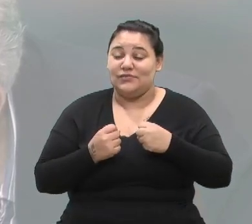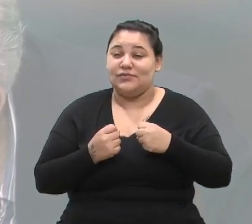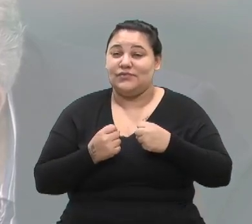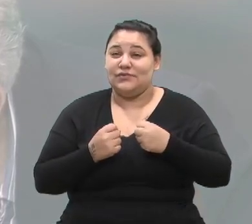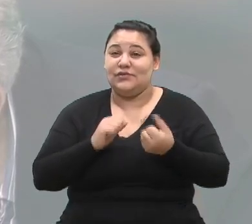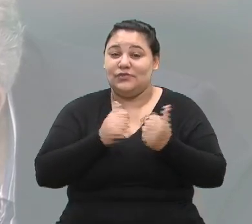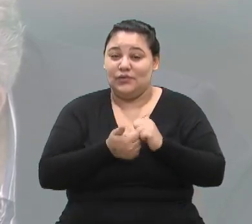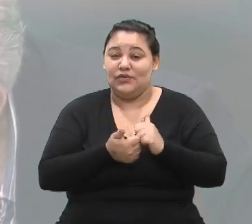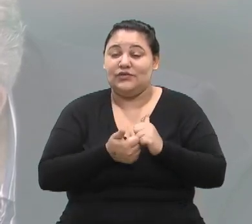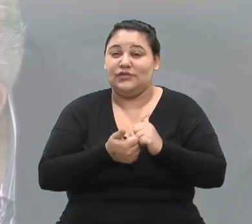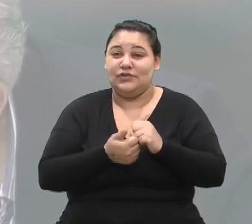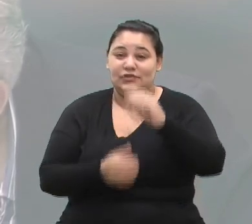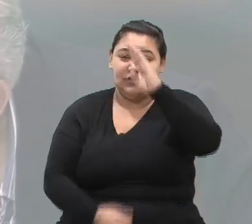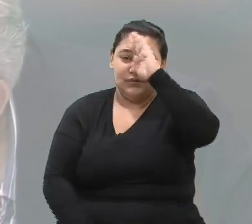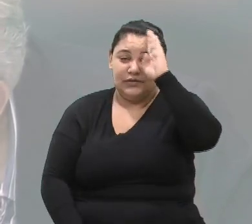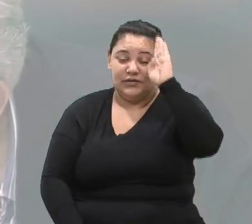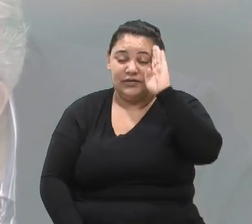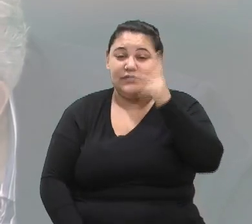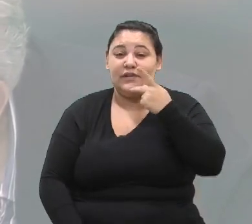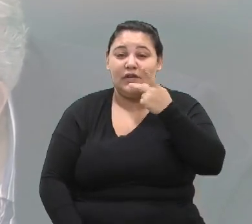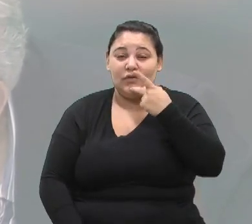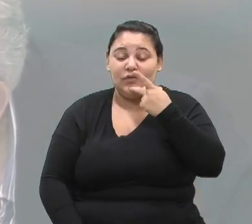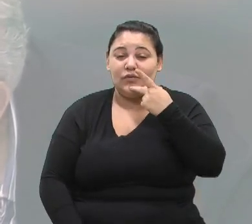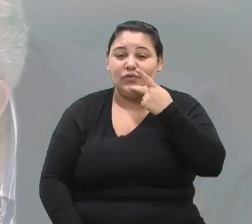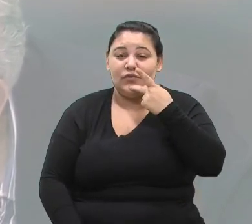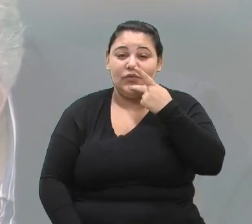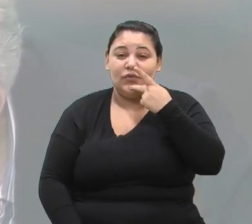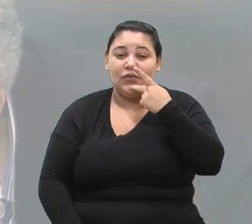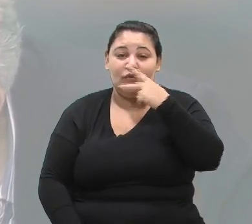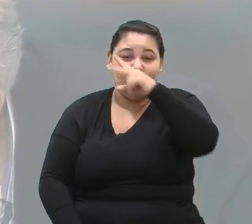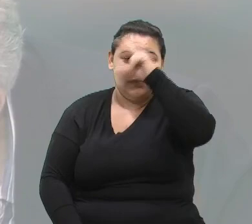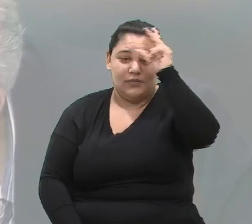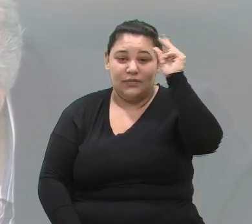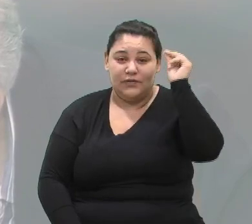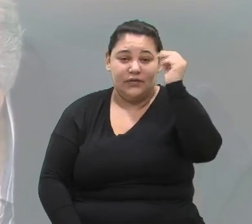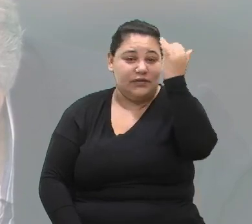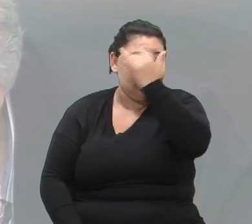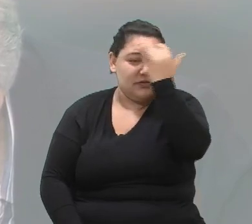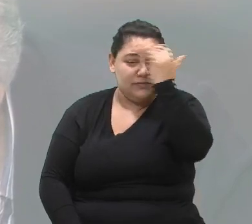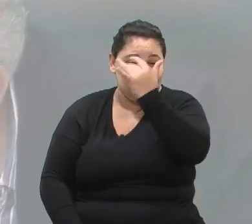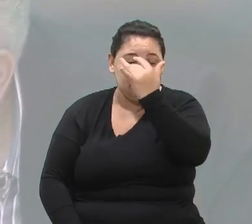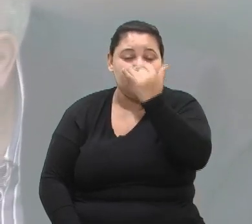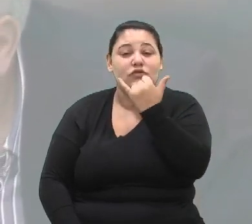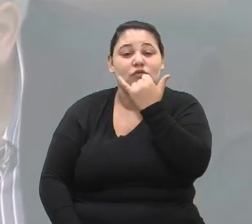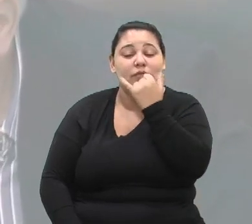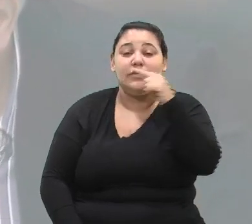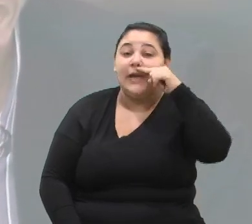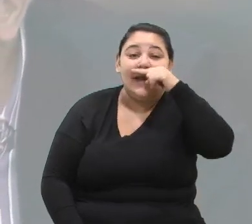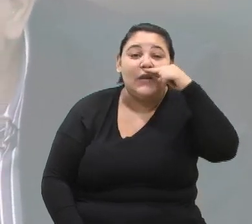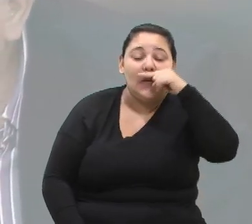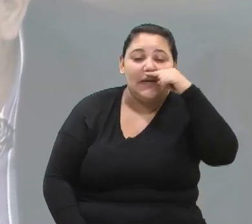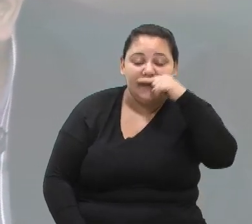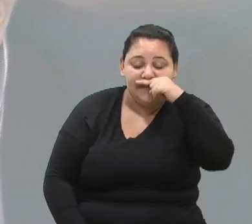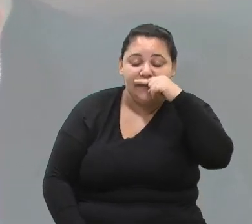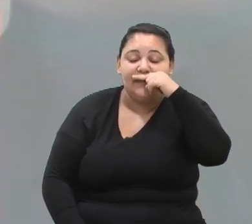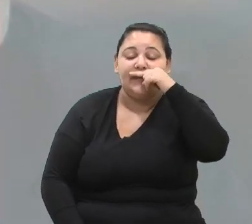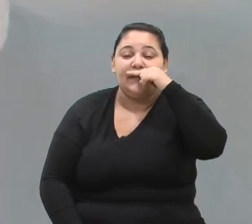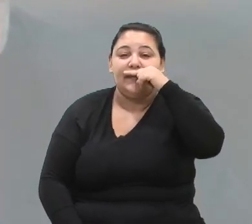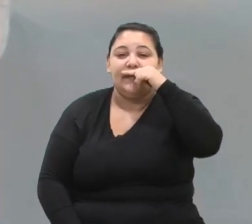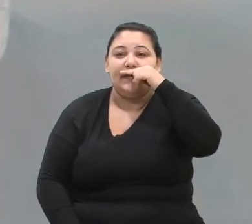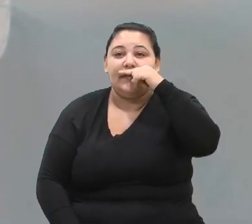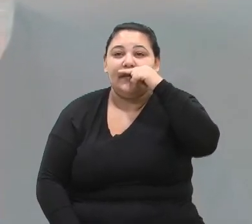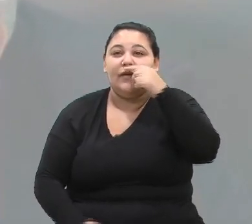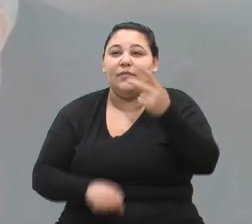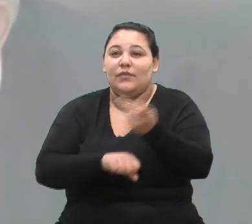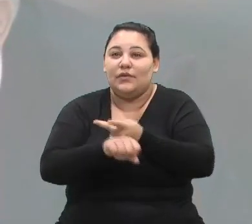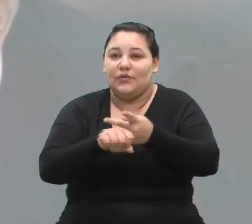importante prefeito Sartori nesse momento. Mas também, acho que uma das primeiras pessoas a nos procurar na secretaria com essa iniciativa foi o senhor Nereu